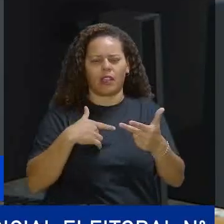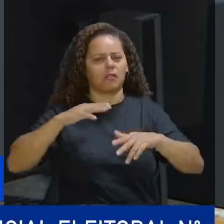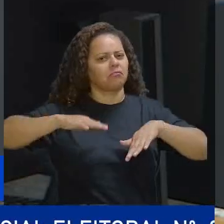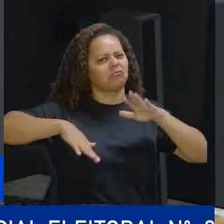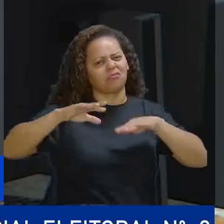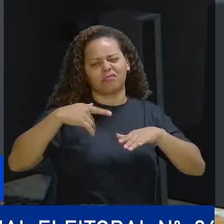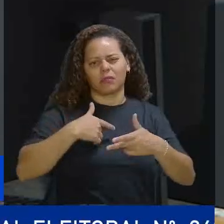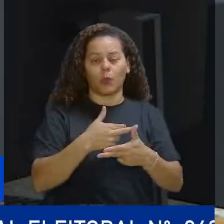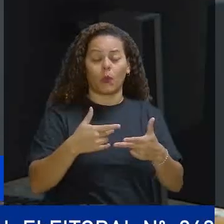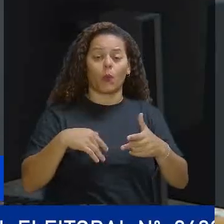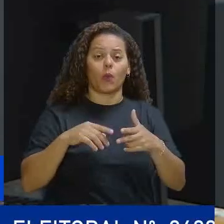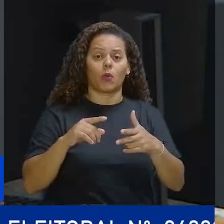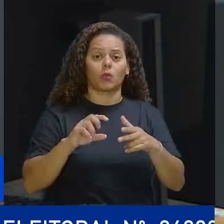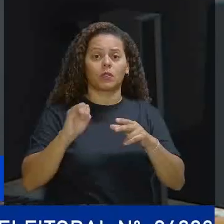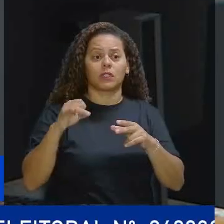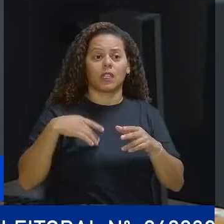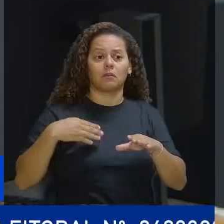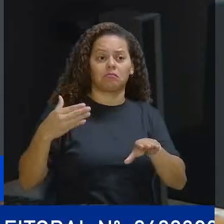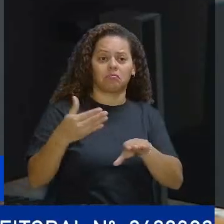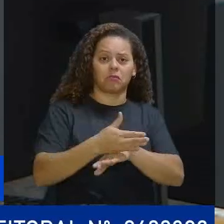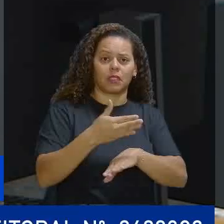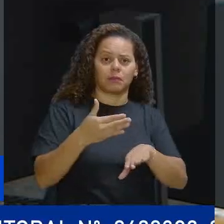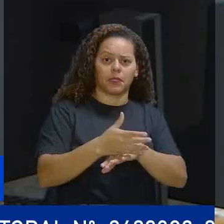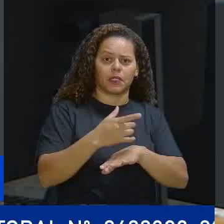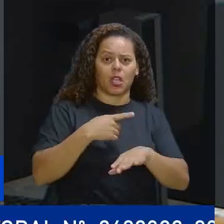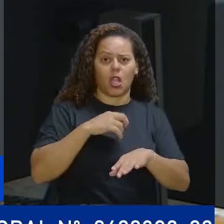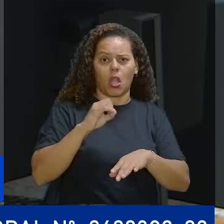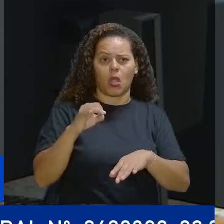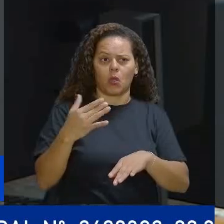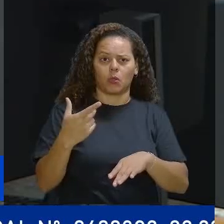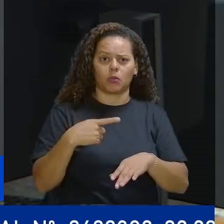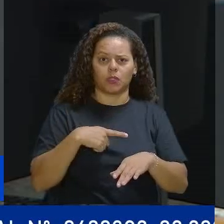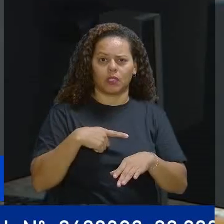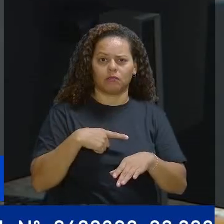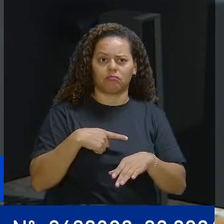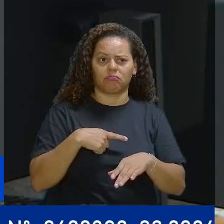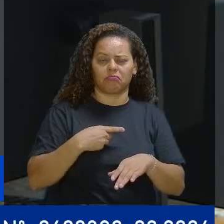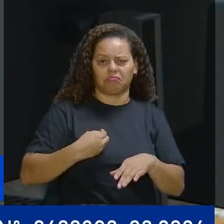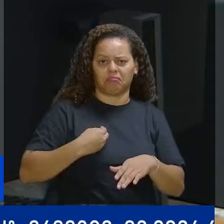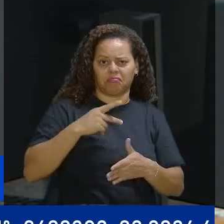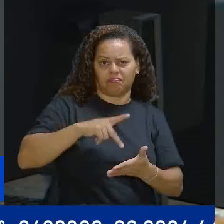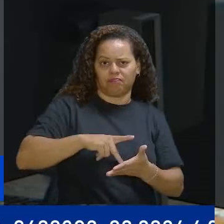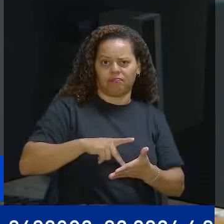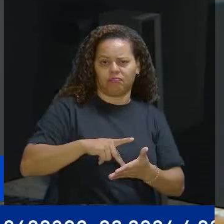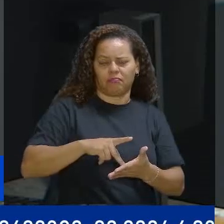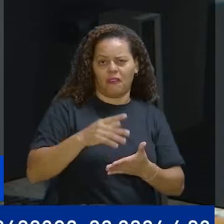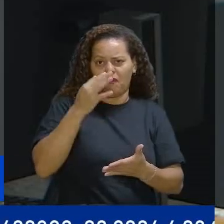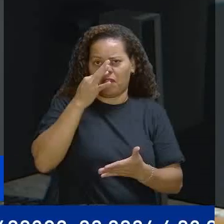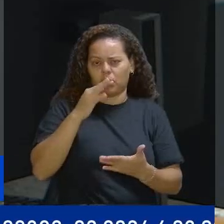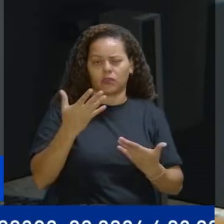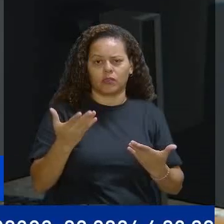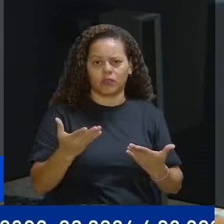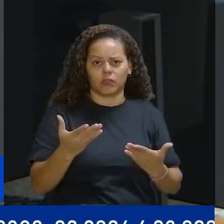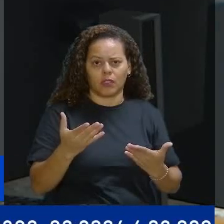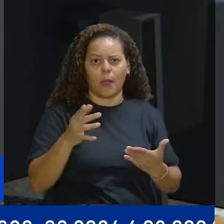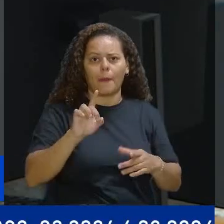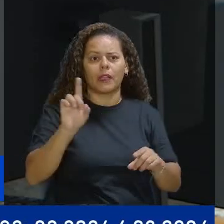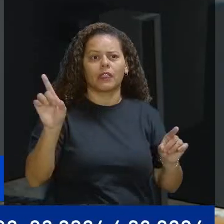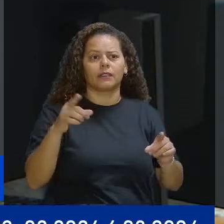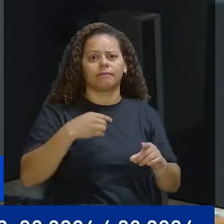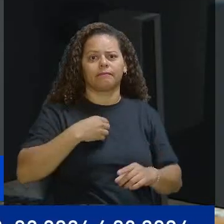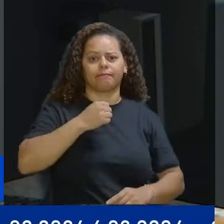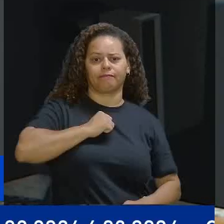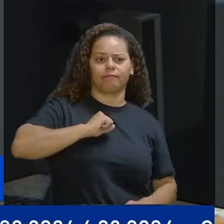demonstração de participação direta, ciência ou anuência pessoal quanto à fraude. Por fim, quanto ao alegado cerceamento de defesa, em razão do